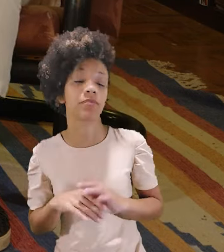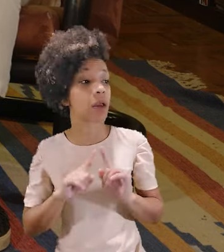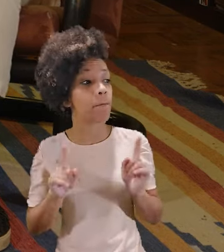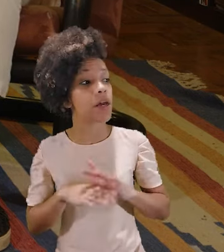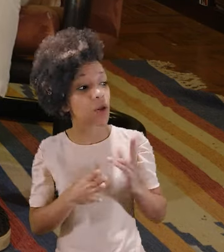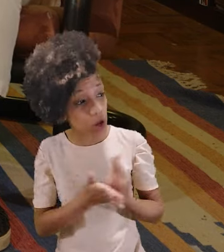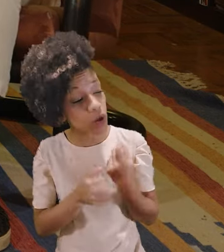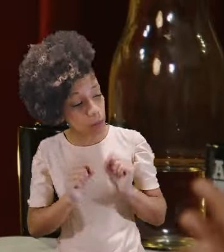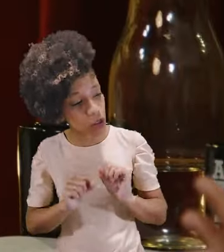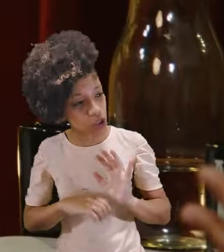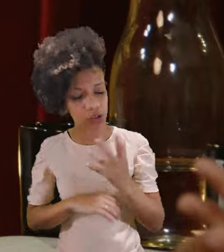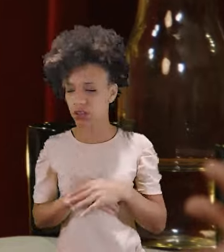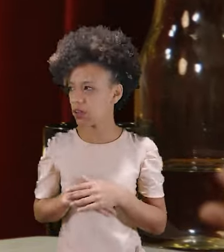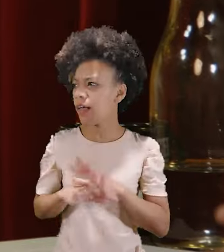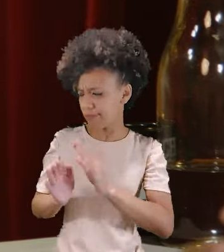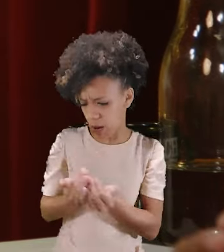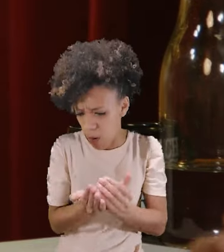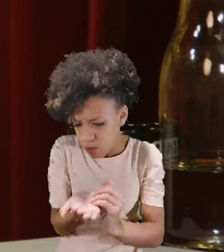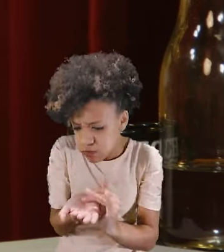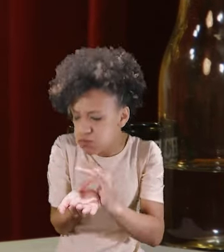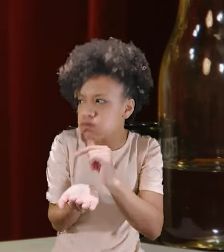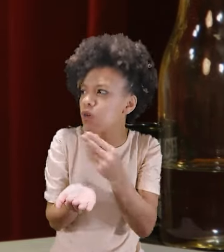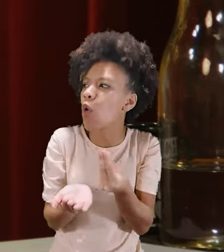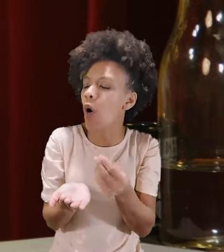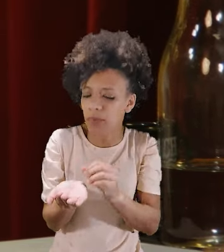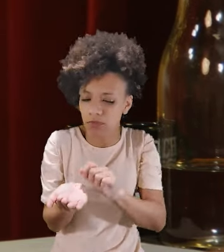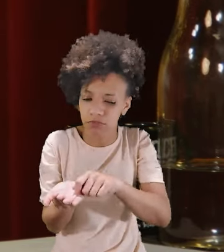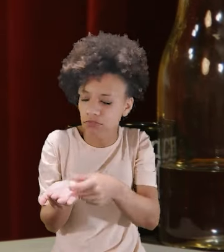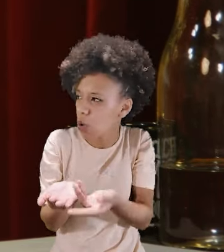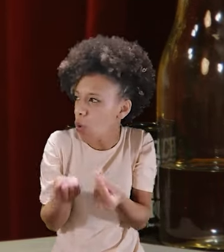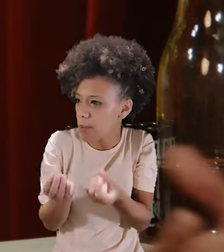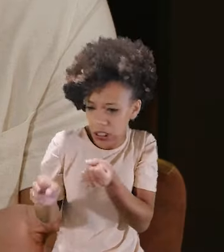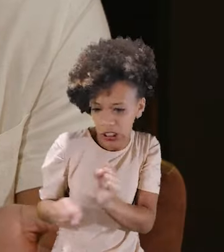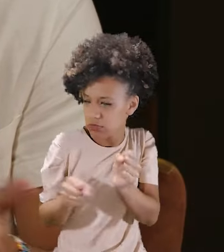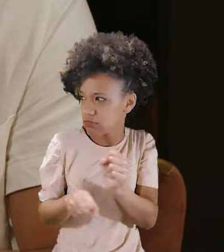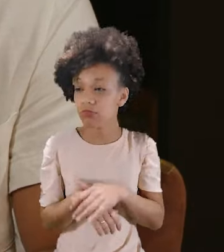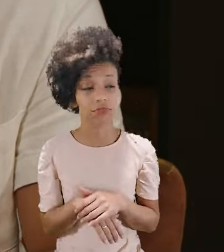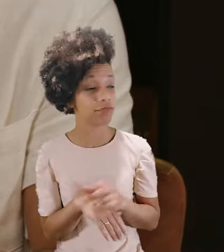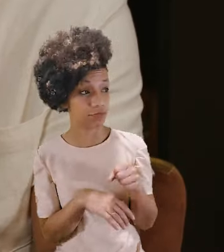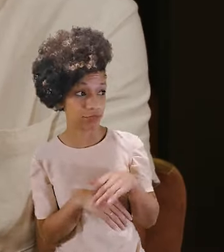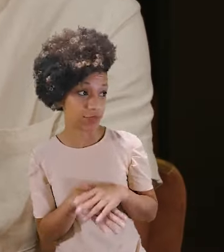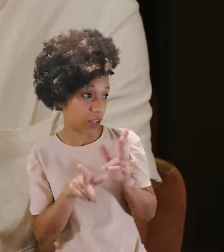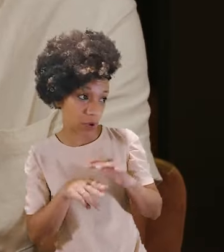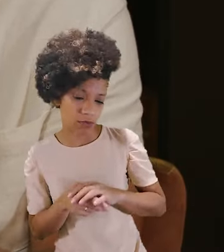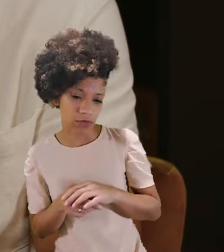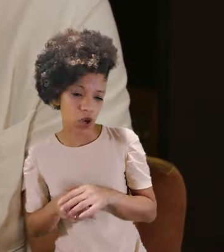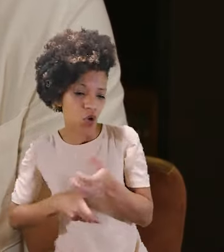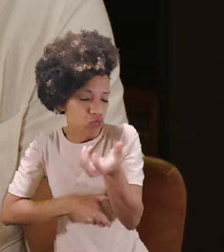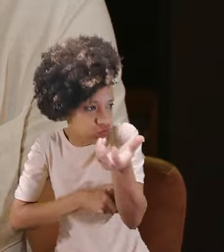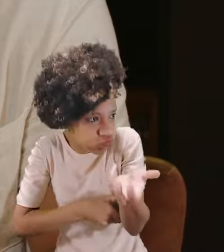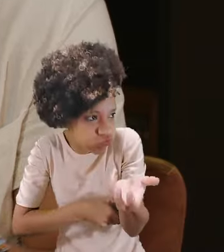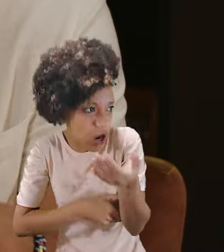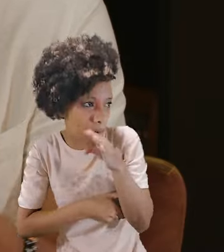sim mas é um erro que pode acontecer aí alagou E aí como é que faz para desalagar um rodo né Pois é melhor coisa a gente consciente